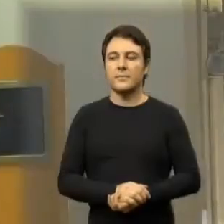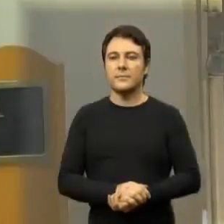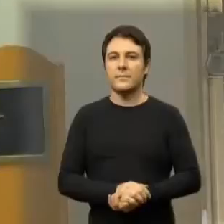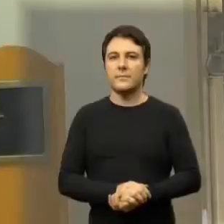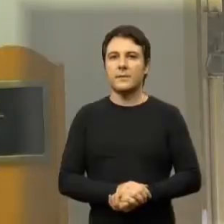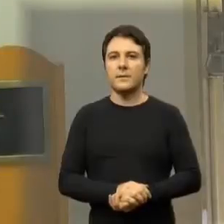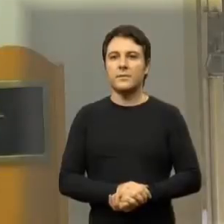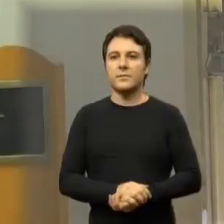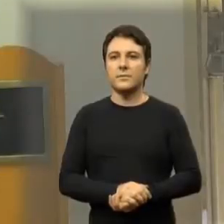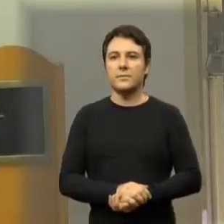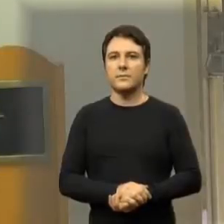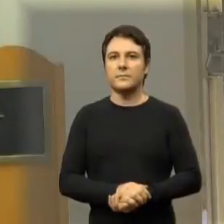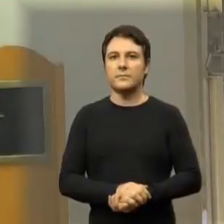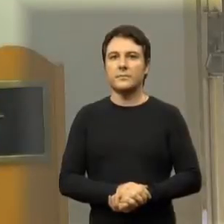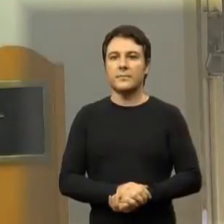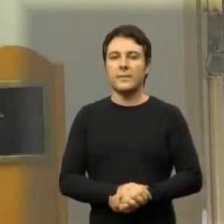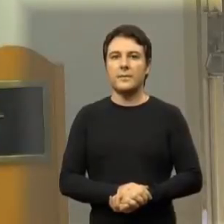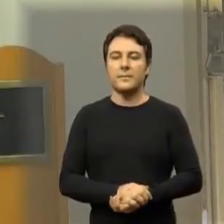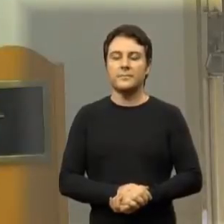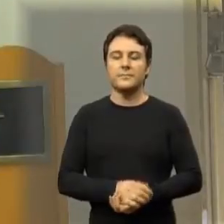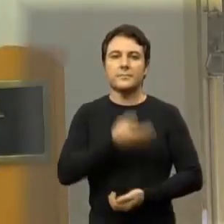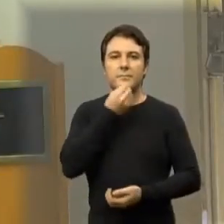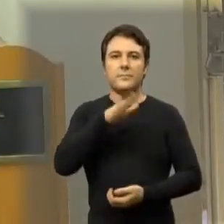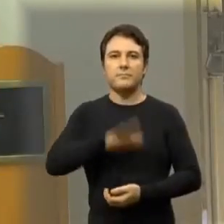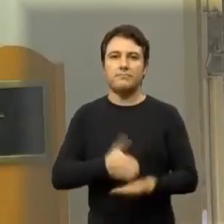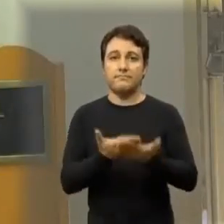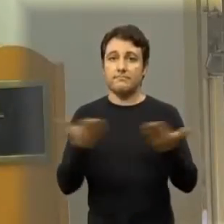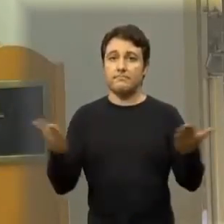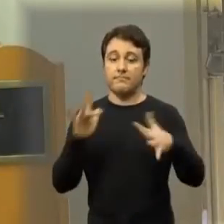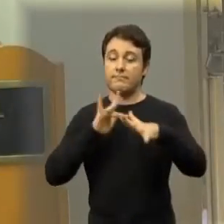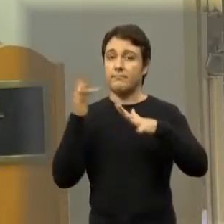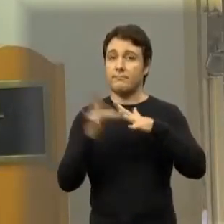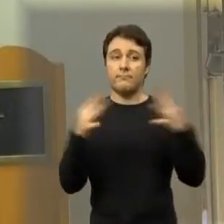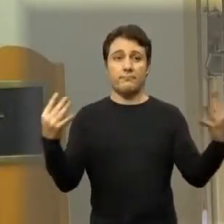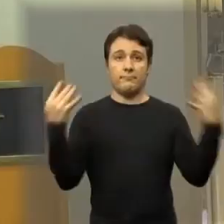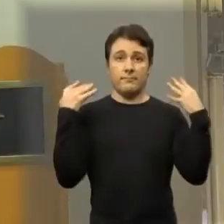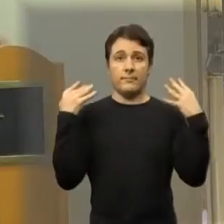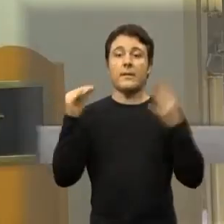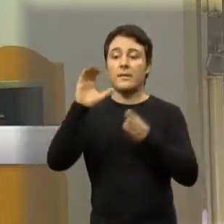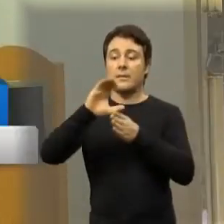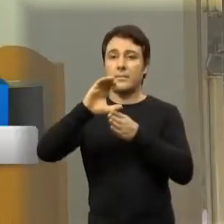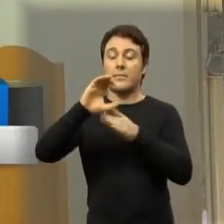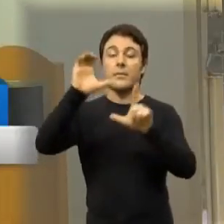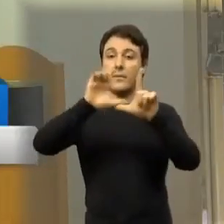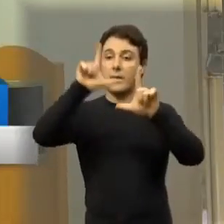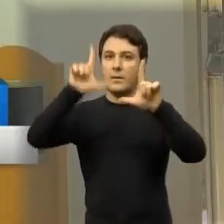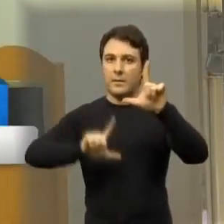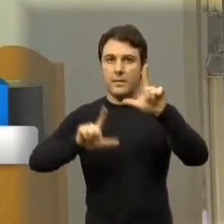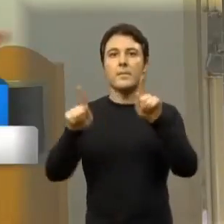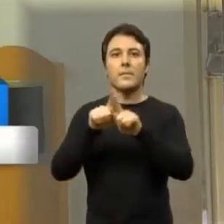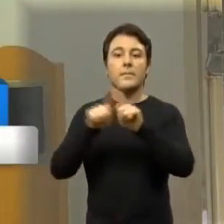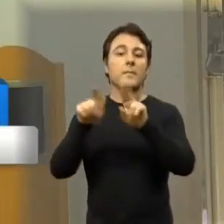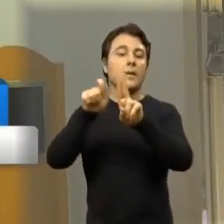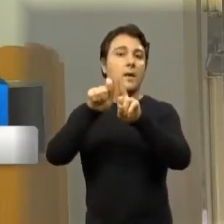Boa tarde a todos os vereadores e a todos que nos acompanham pelas redes sociais, TV Câmara e logo mais